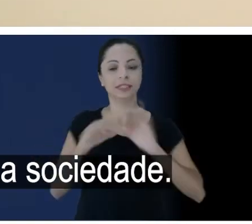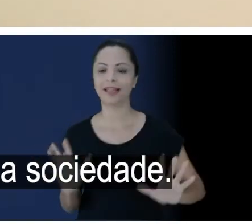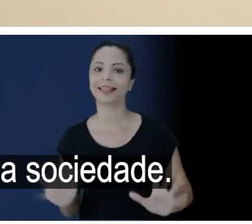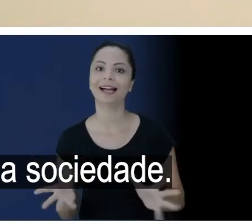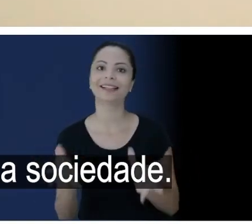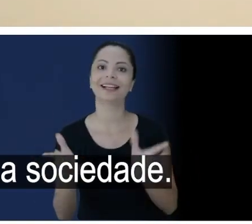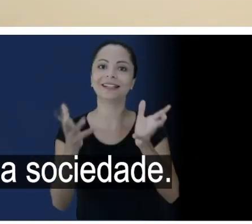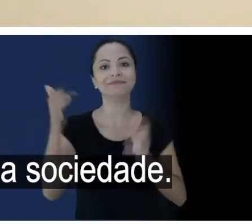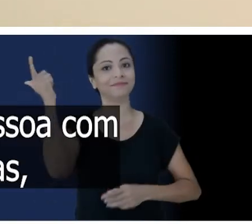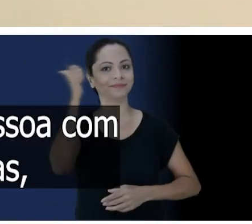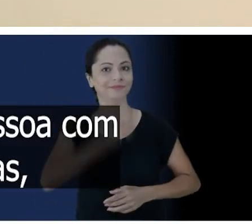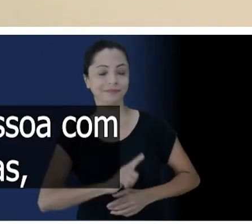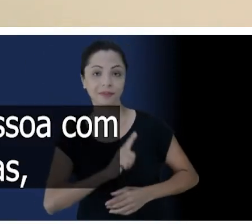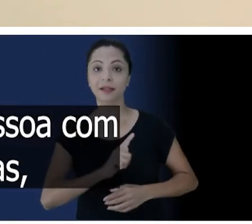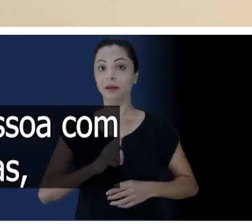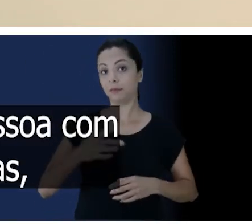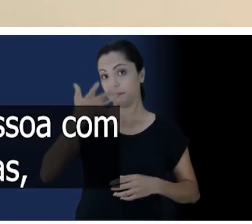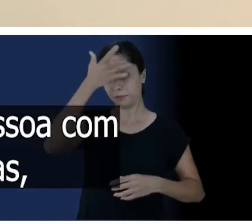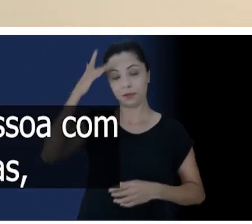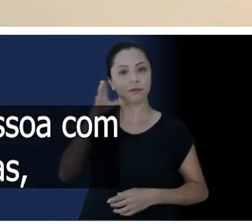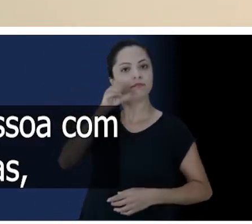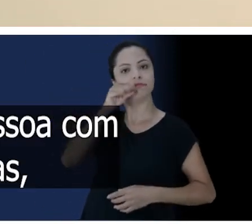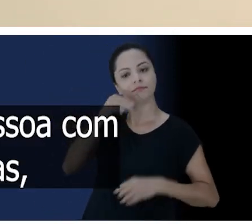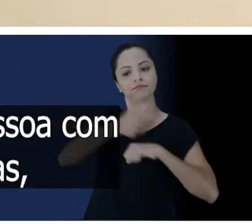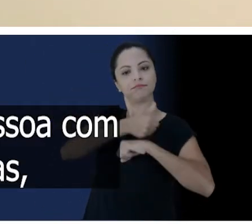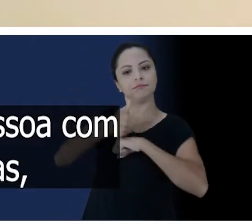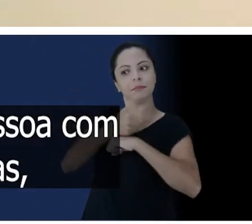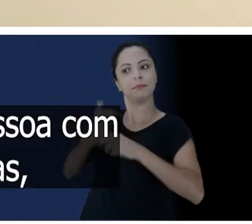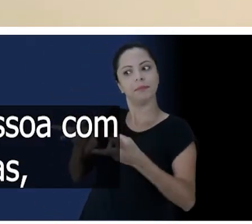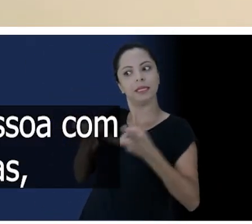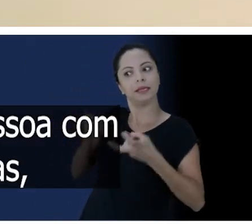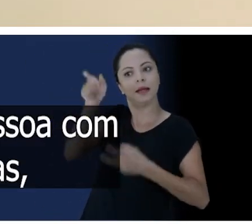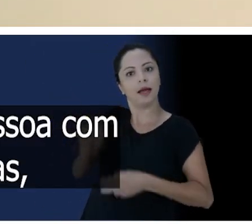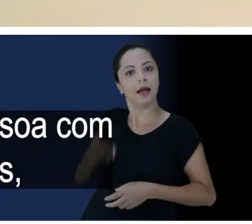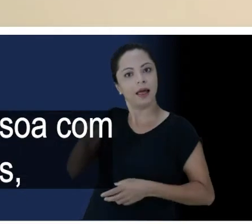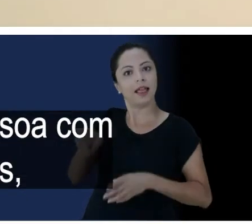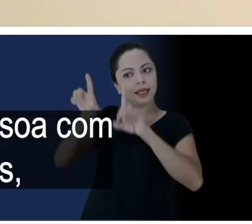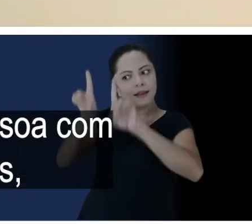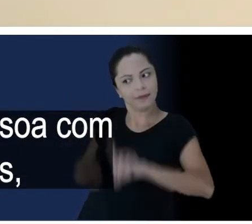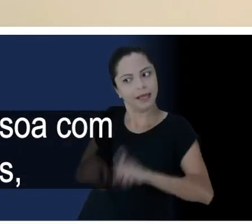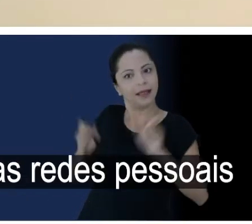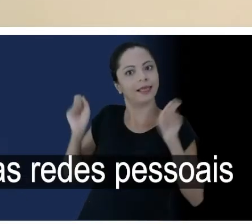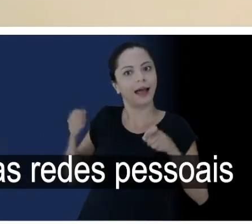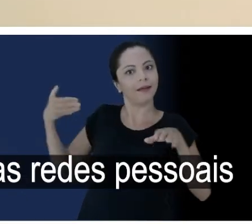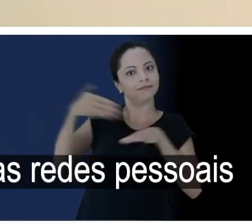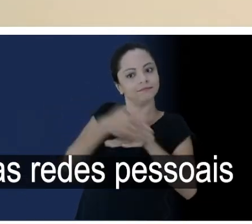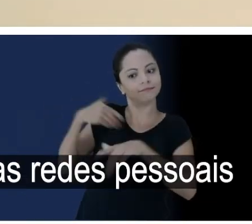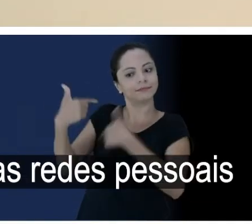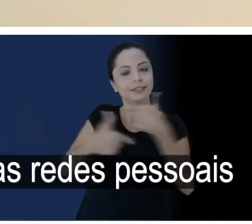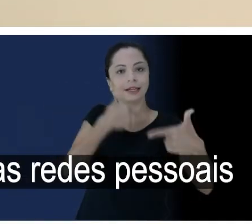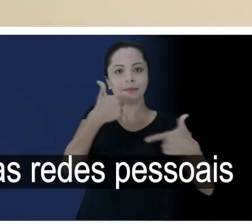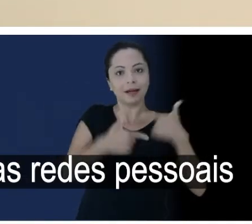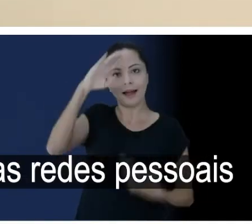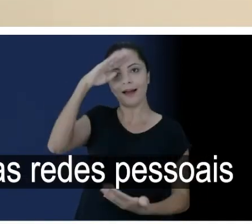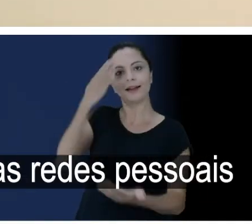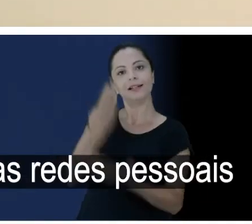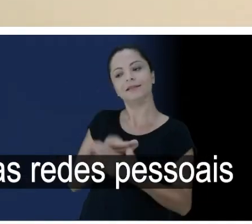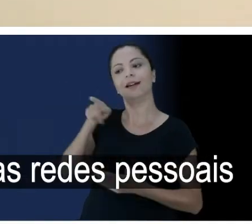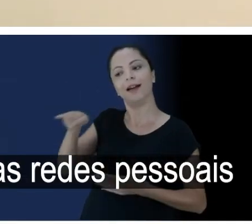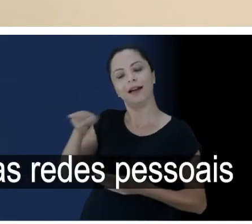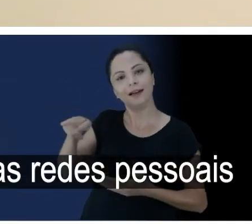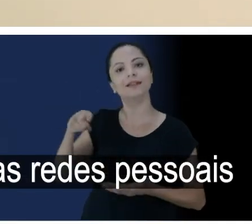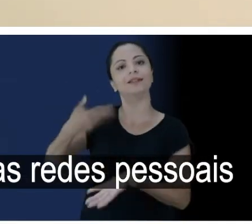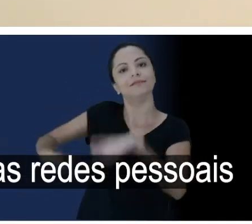de influenciar a sociedade. Quando os funcionários veem o potencial da pessoa com deficiência intelectual dentro das empresas, eles passam a acreditar nesse potencial